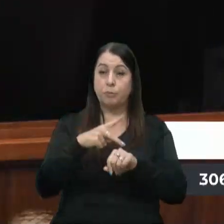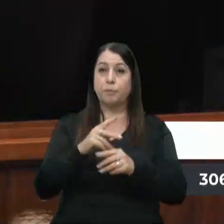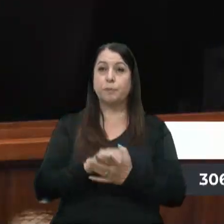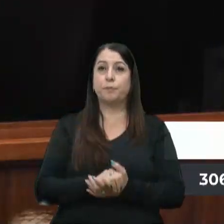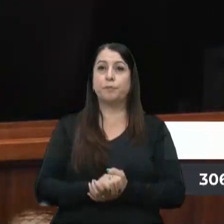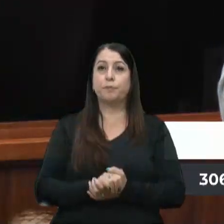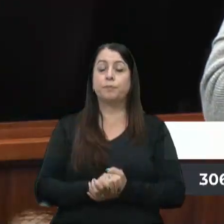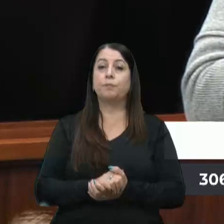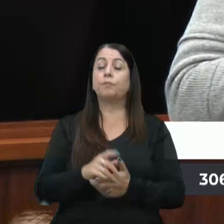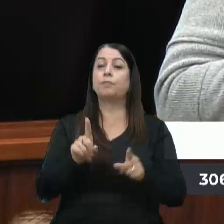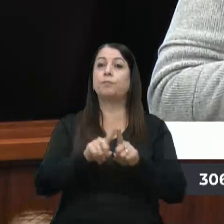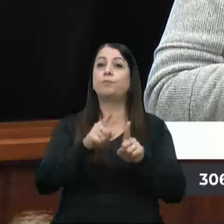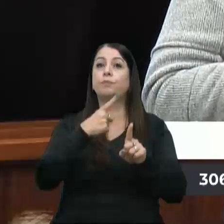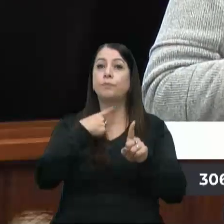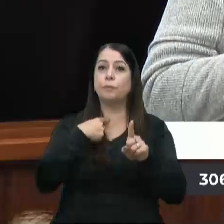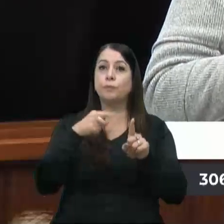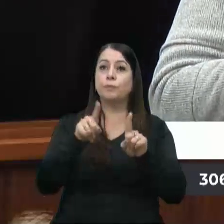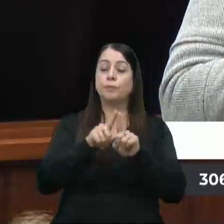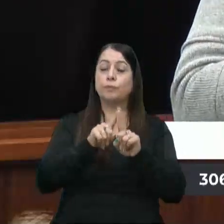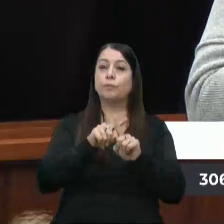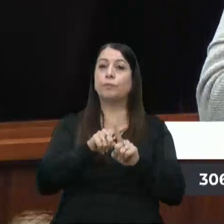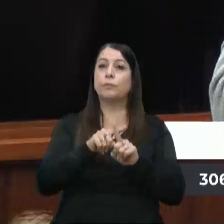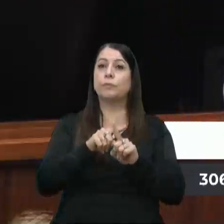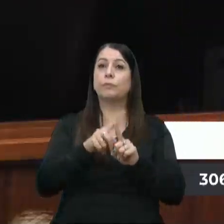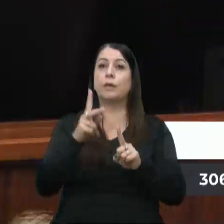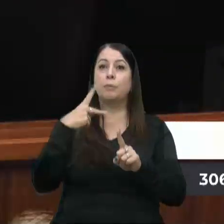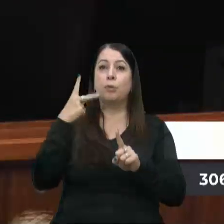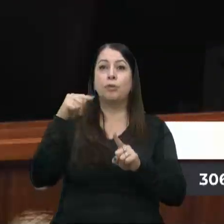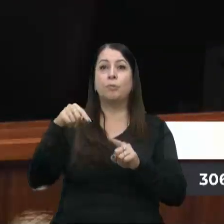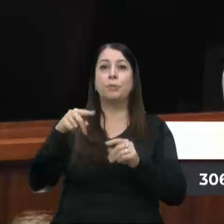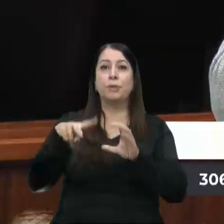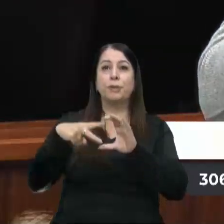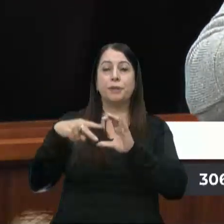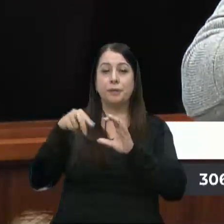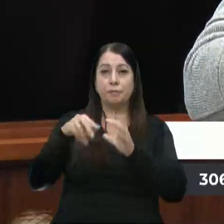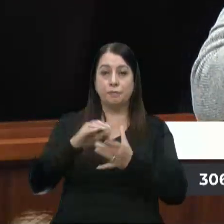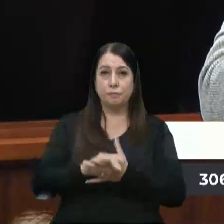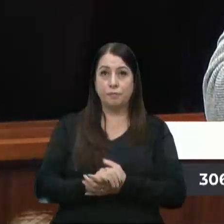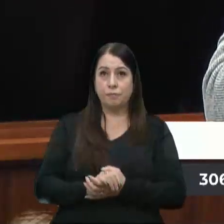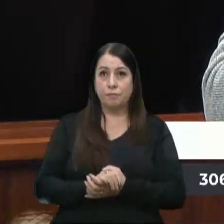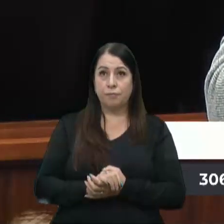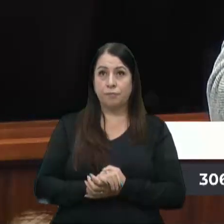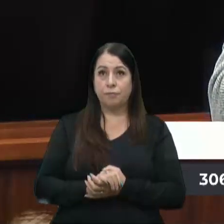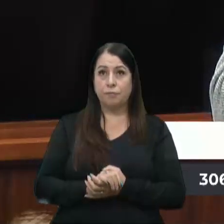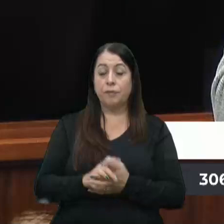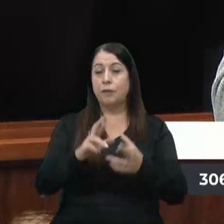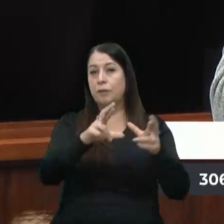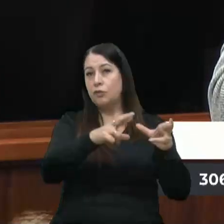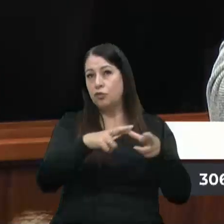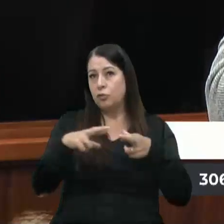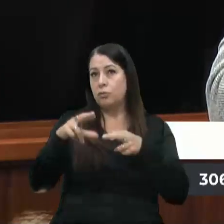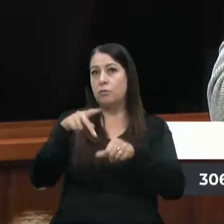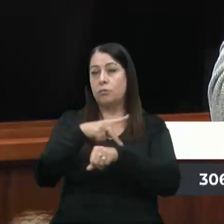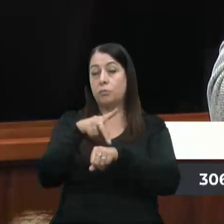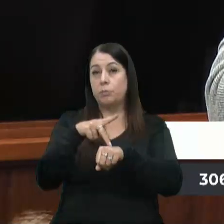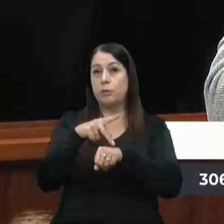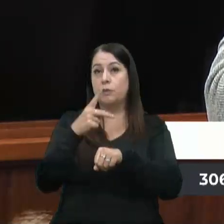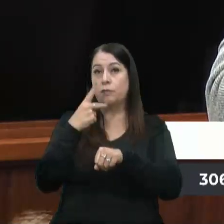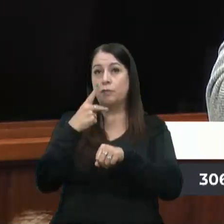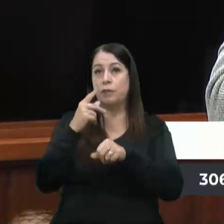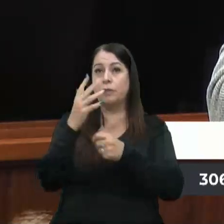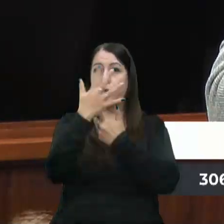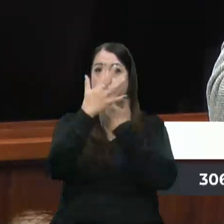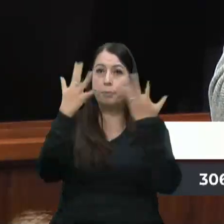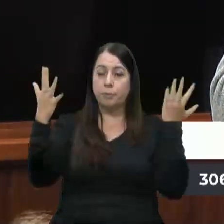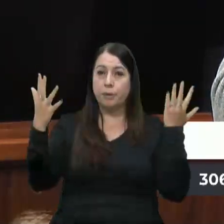e eu gostaria também que que a política aqui na Câmara né e da região e do país falando em meio